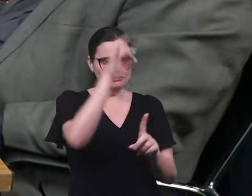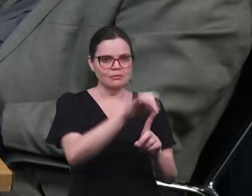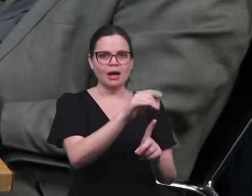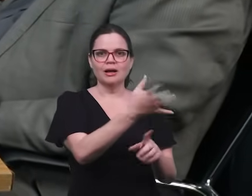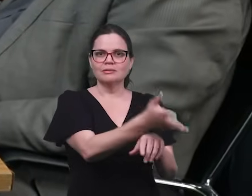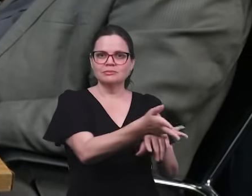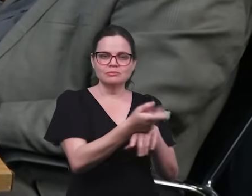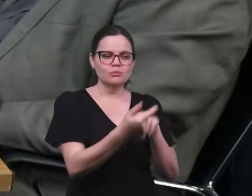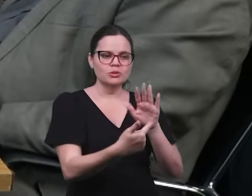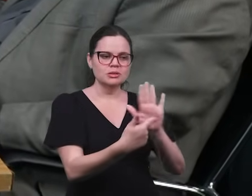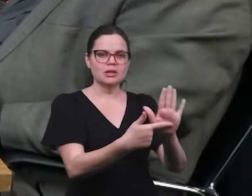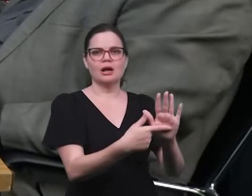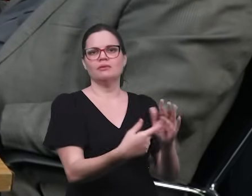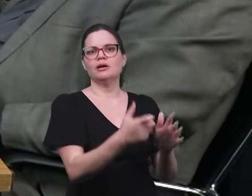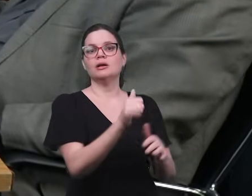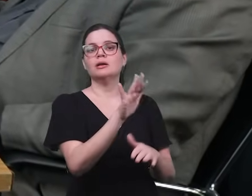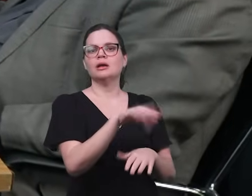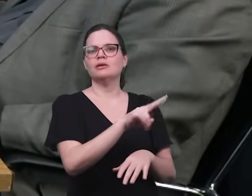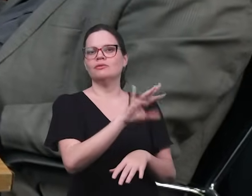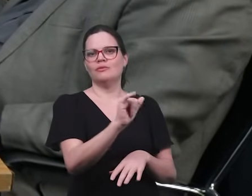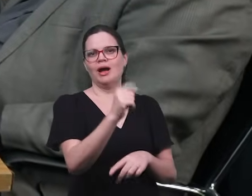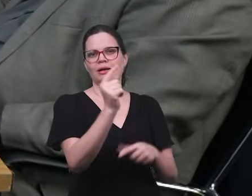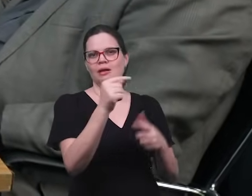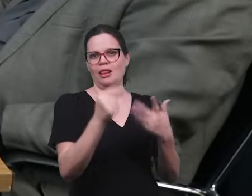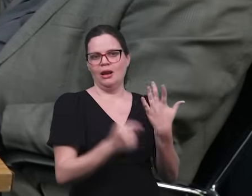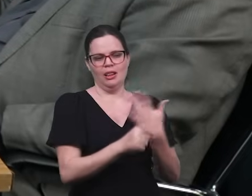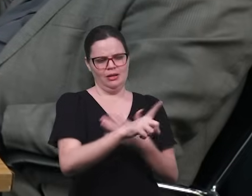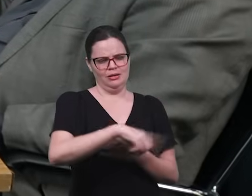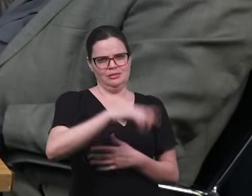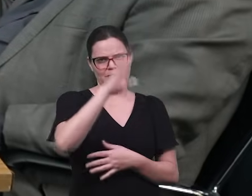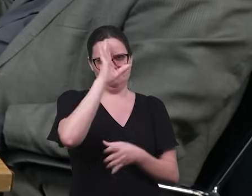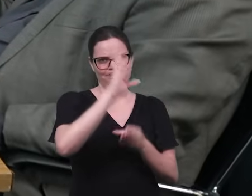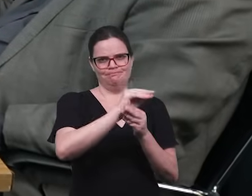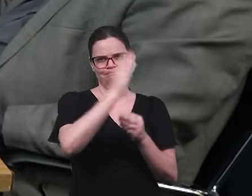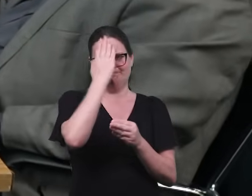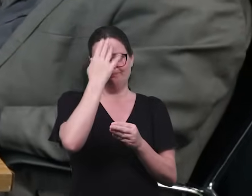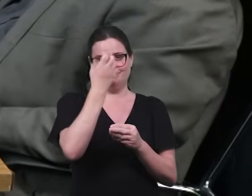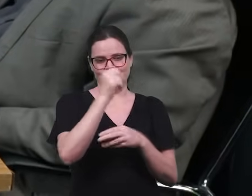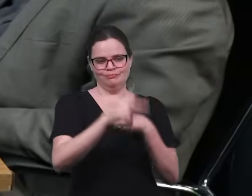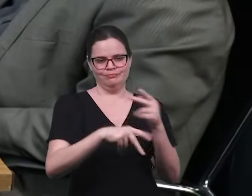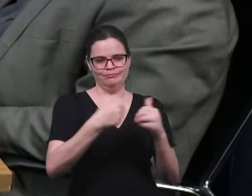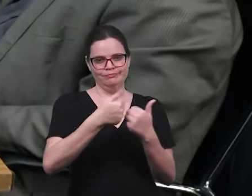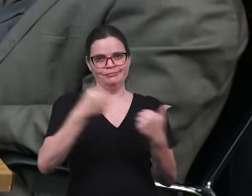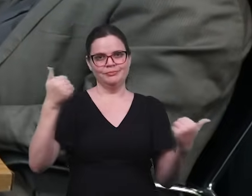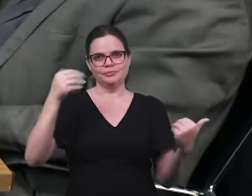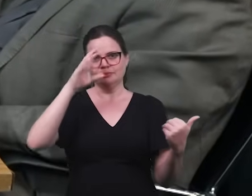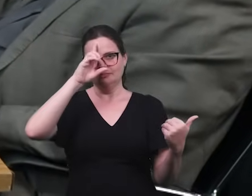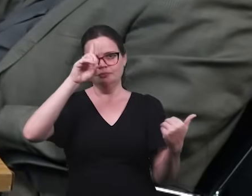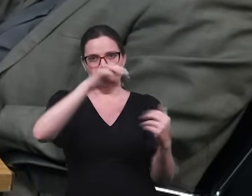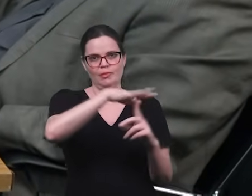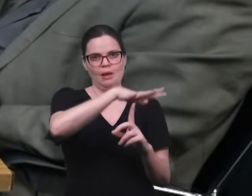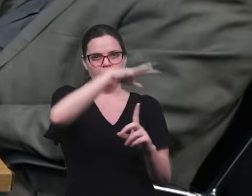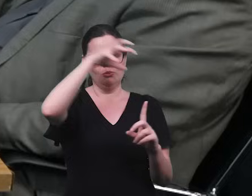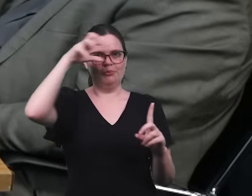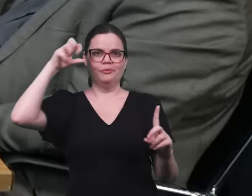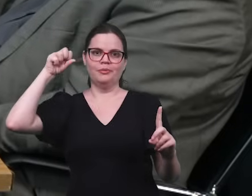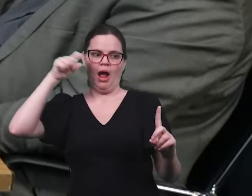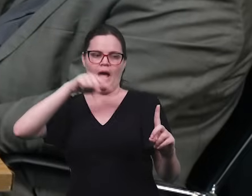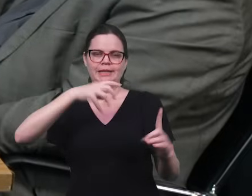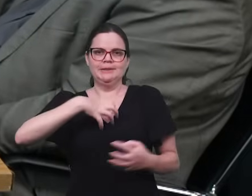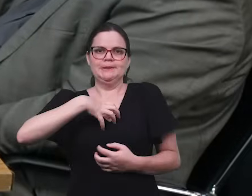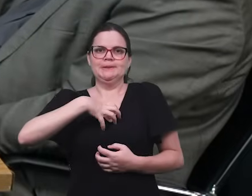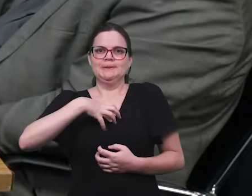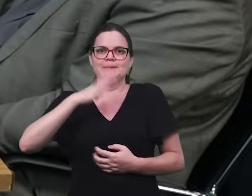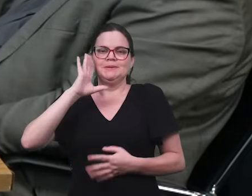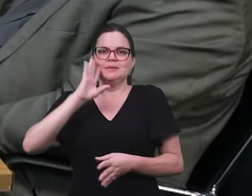que mostrava, né? Eles sabiam que quando o povo se afastava, que começou, eles sabiam, Deus se afastou. É